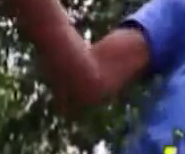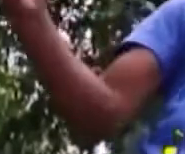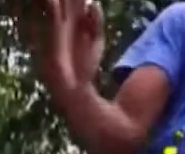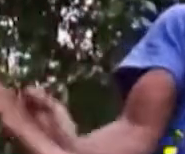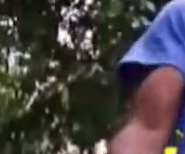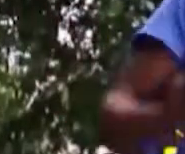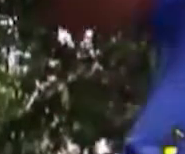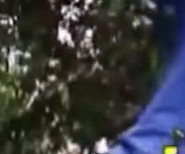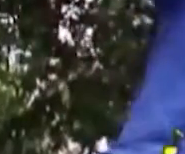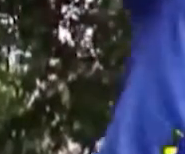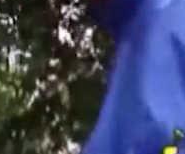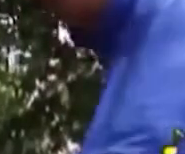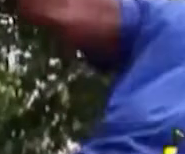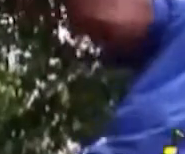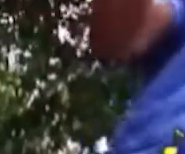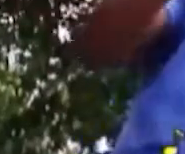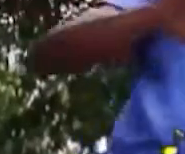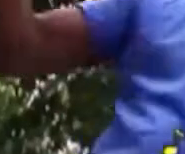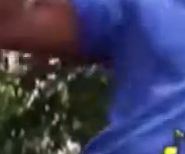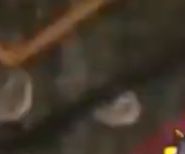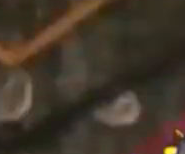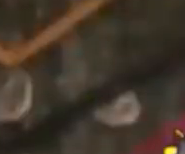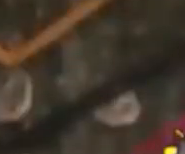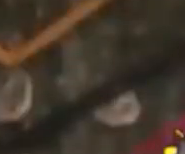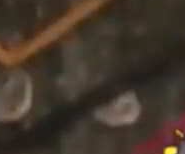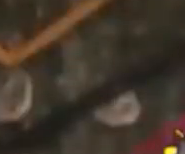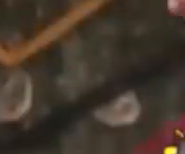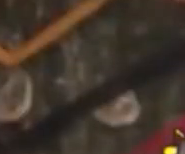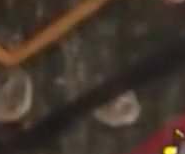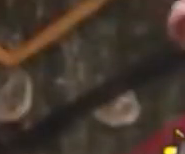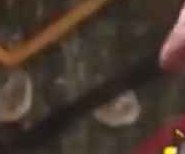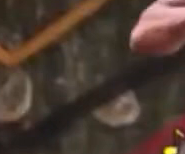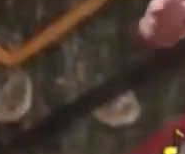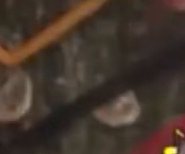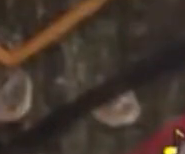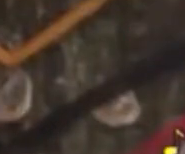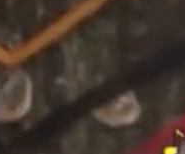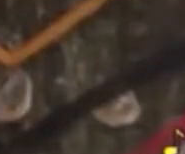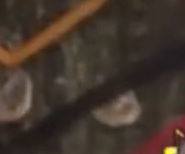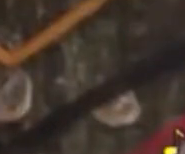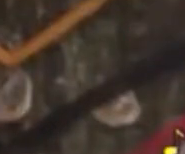gigante europeu usado em